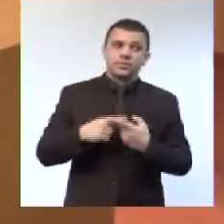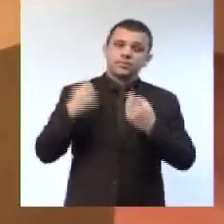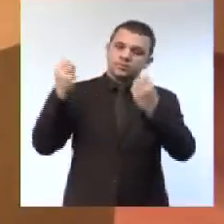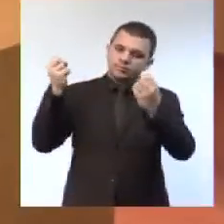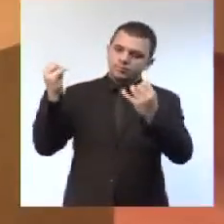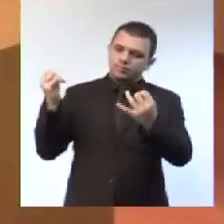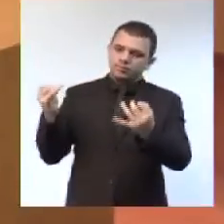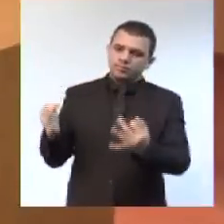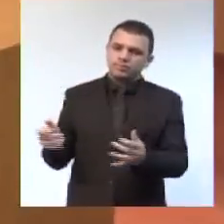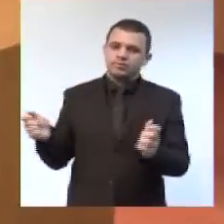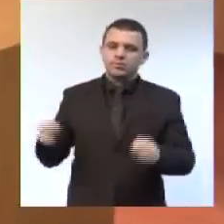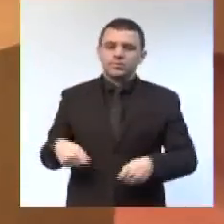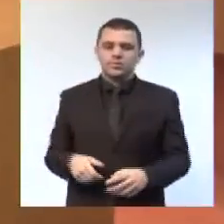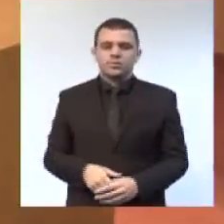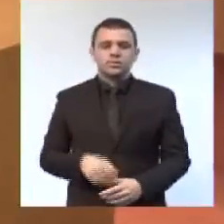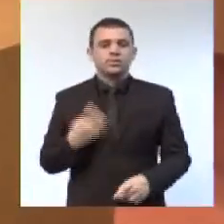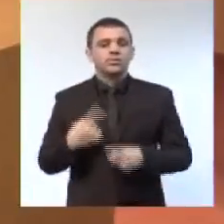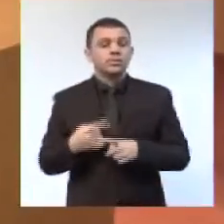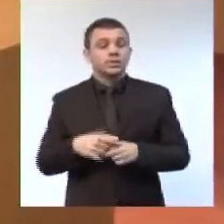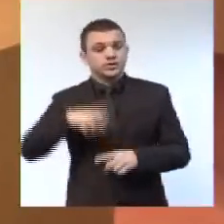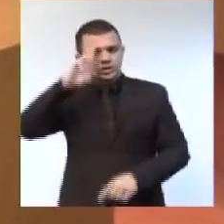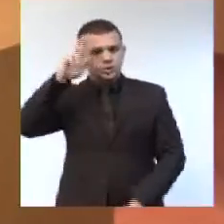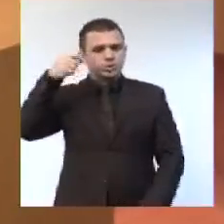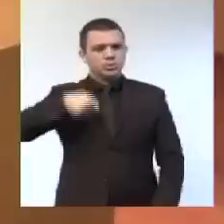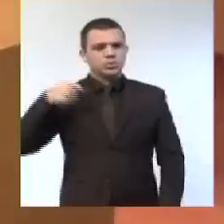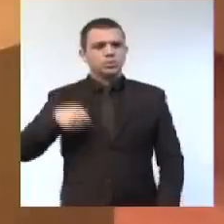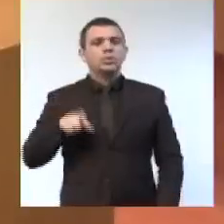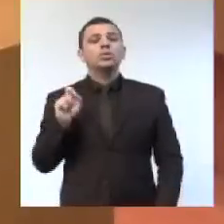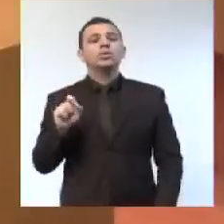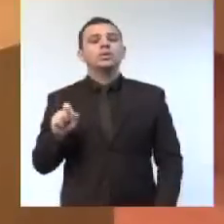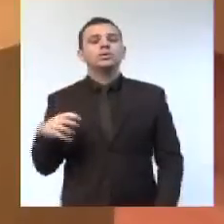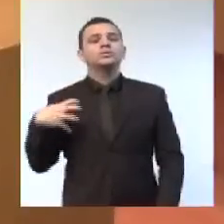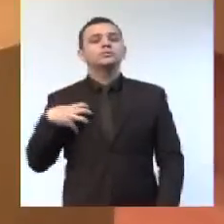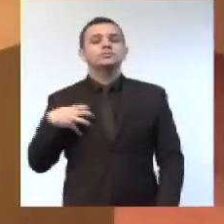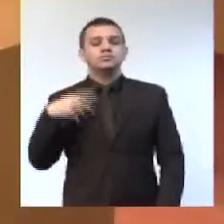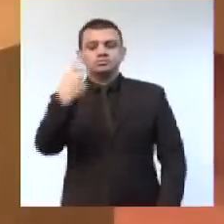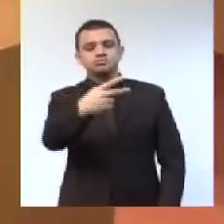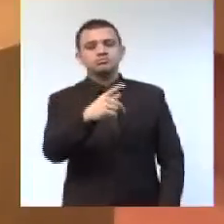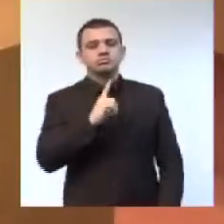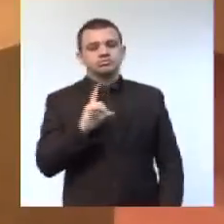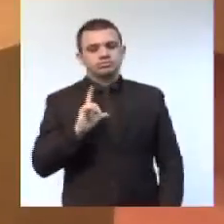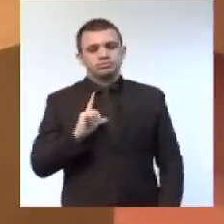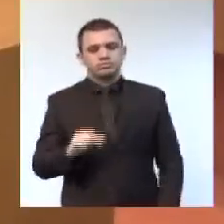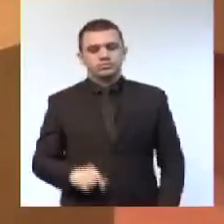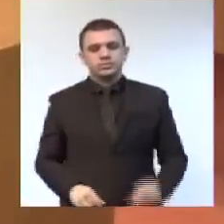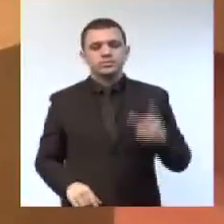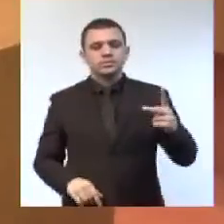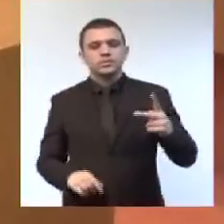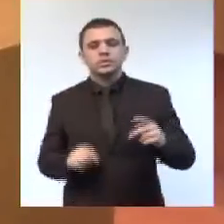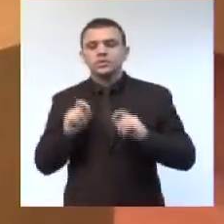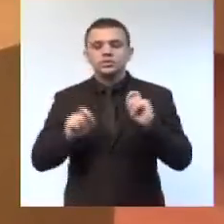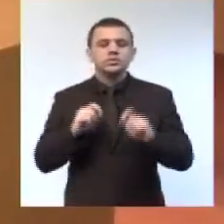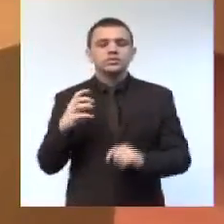autoritarismo, ele vive exatamente desse sentimento, deputada, que a senhora vive. De não conseguir ter um